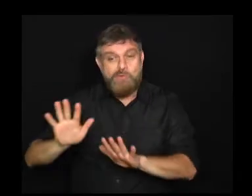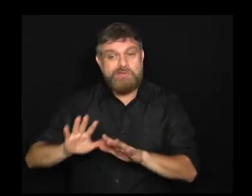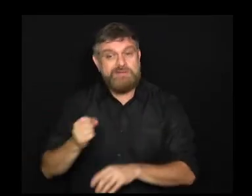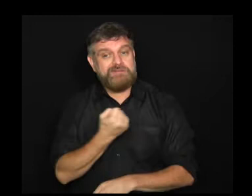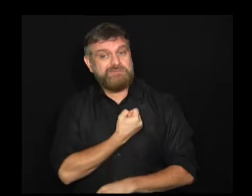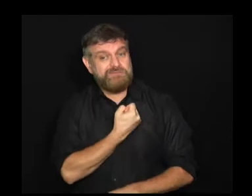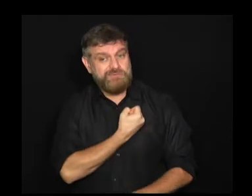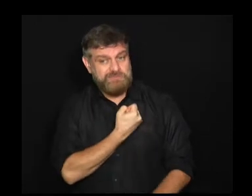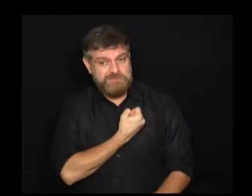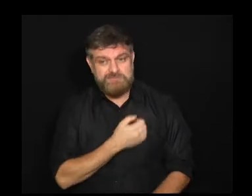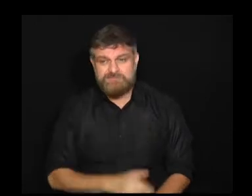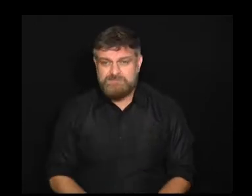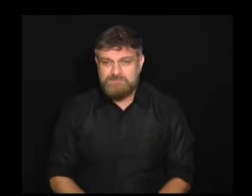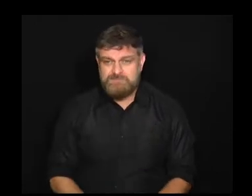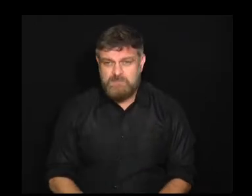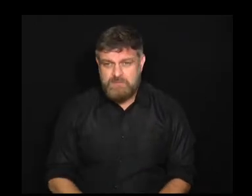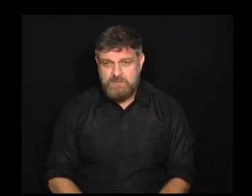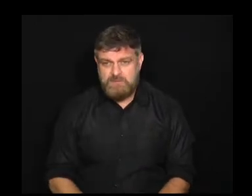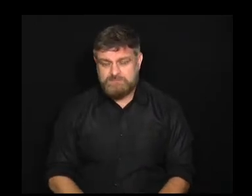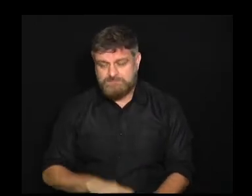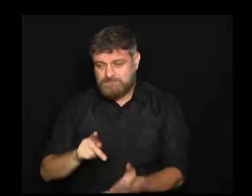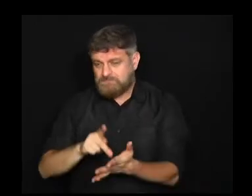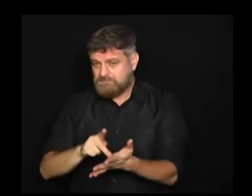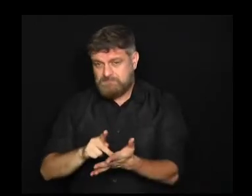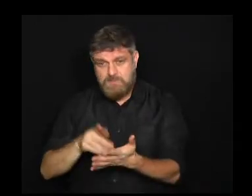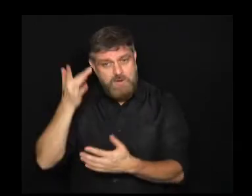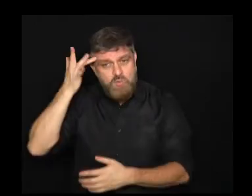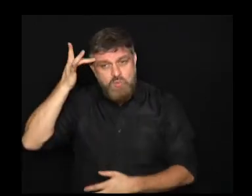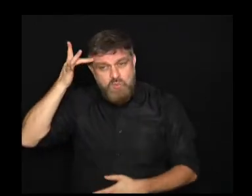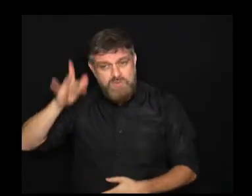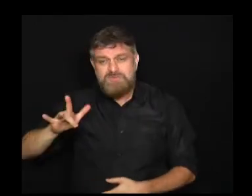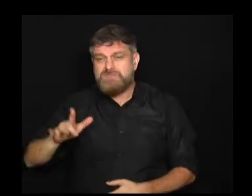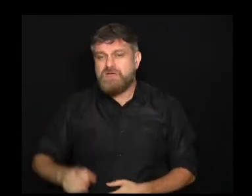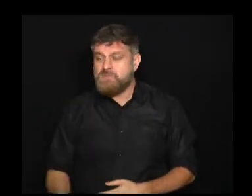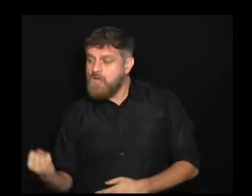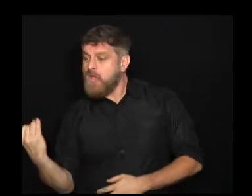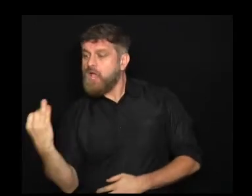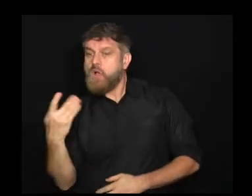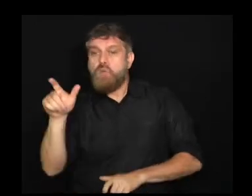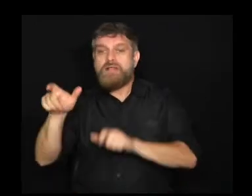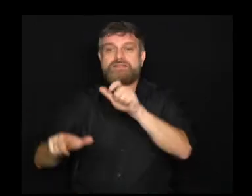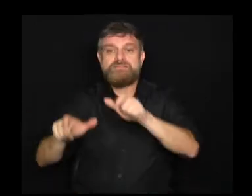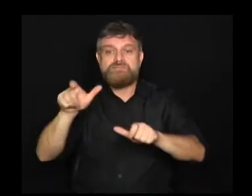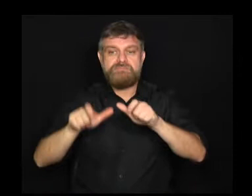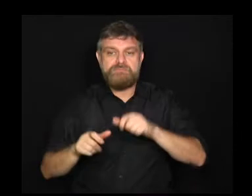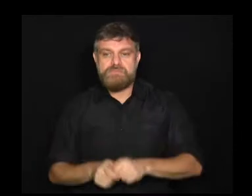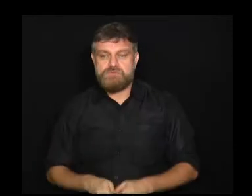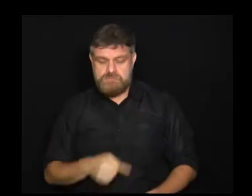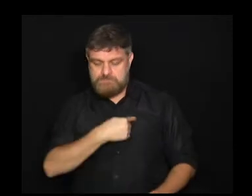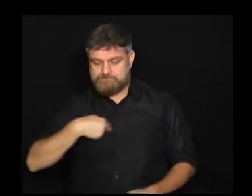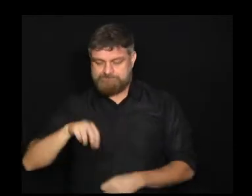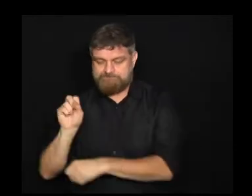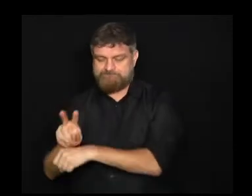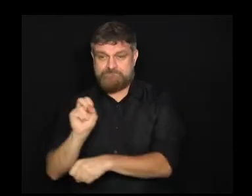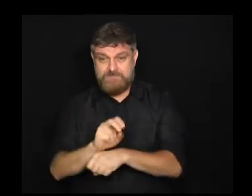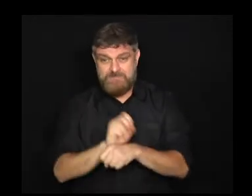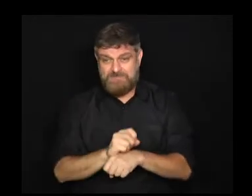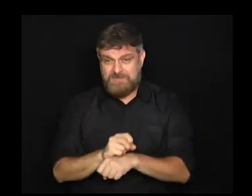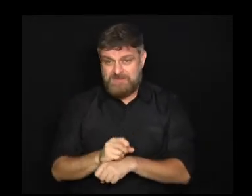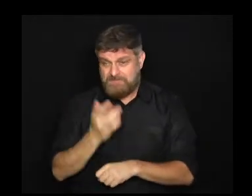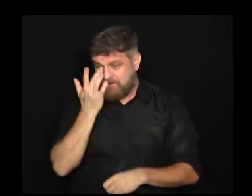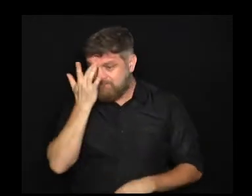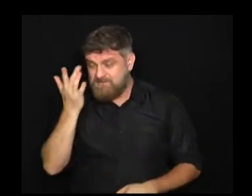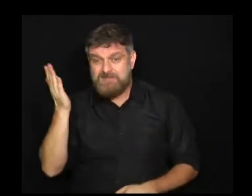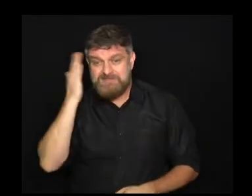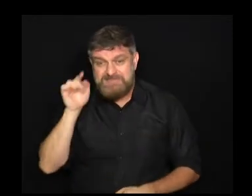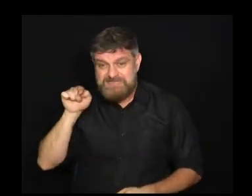Na verdade, a gente não sabe o tamanho total de casos verdadeiro. É mais fácil a gente saber quem morreu porque